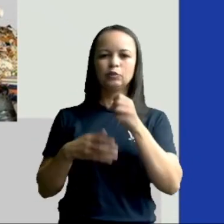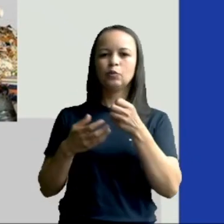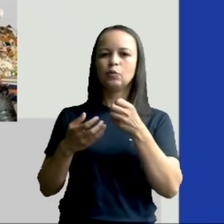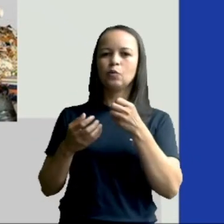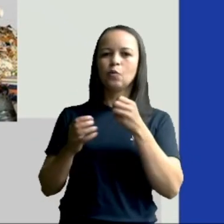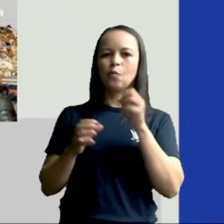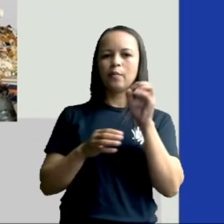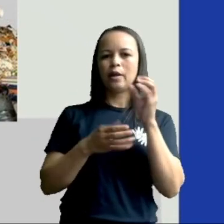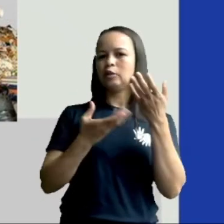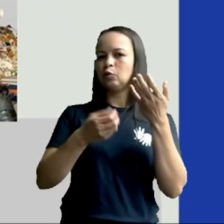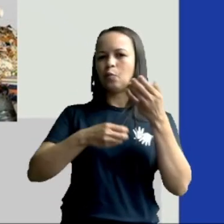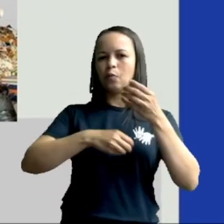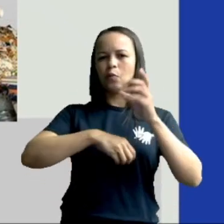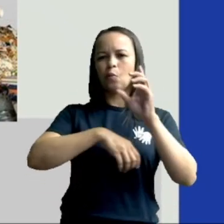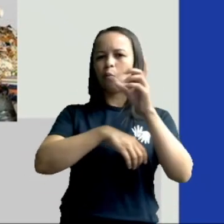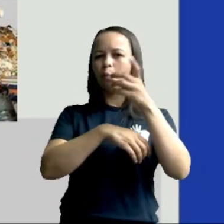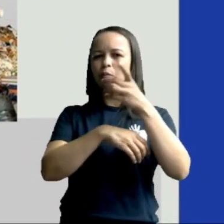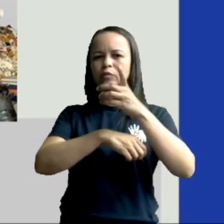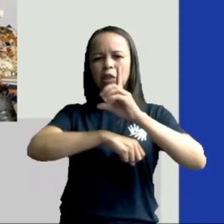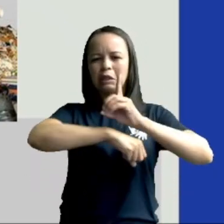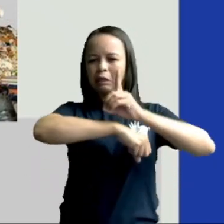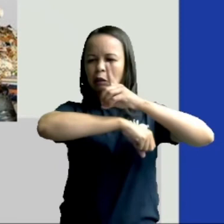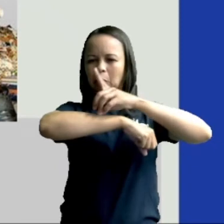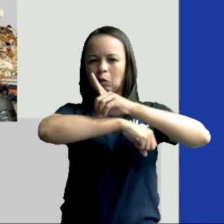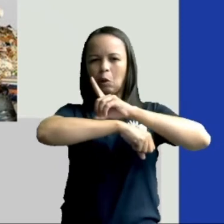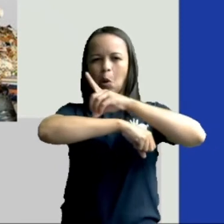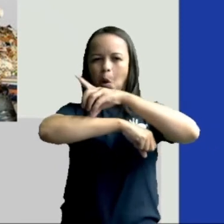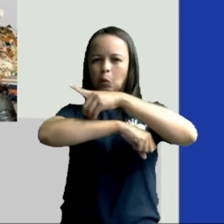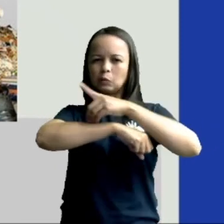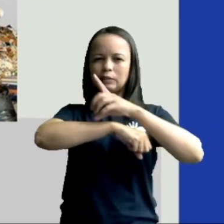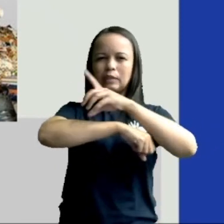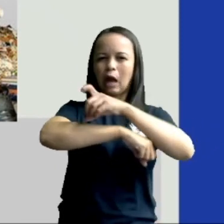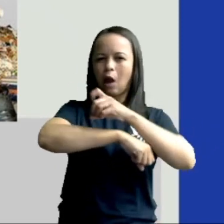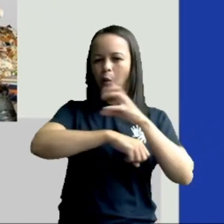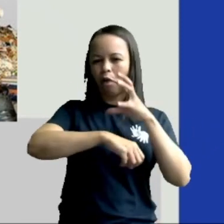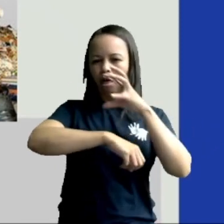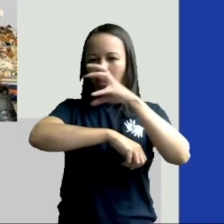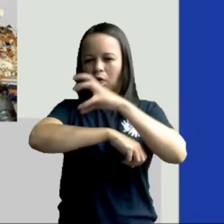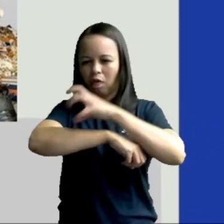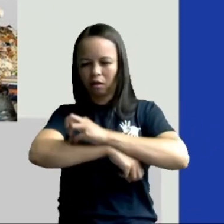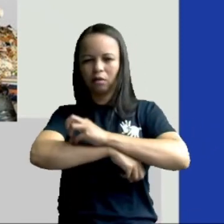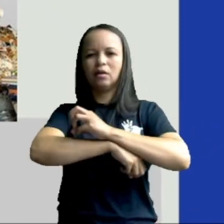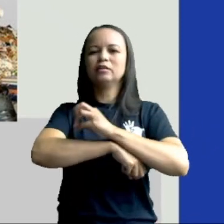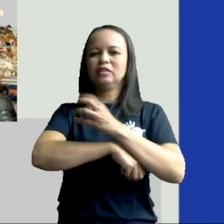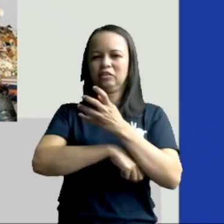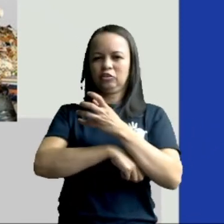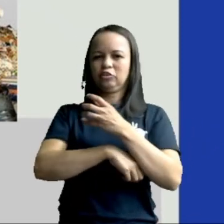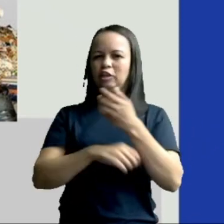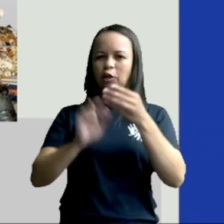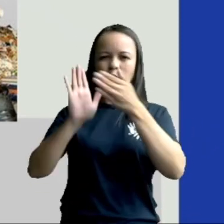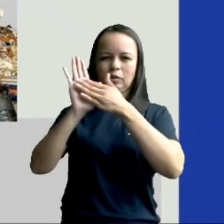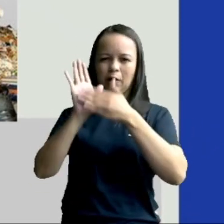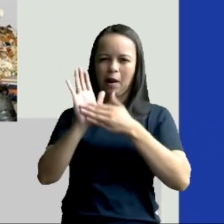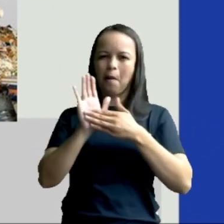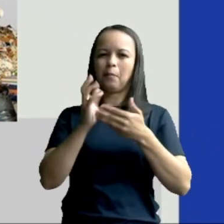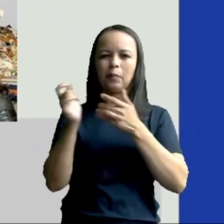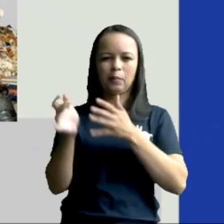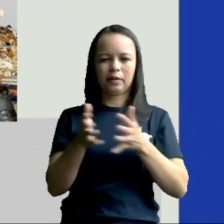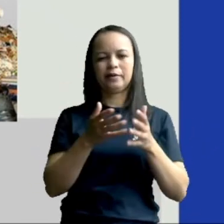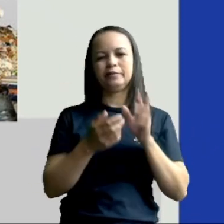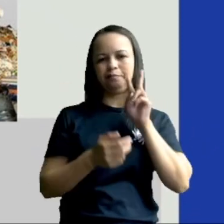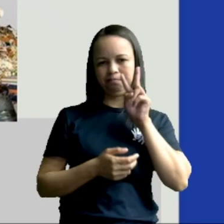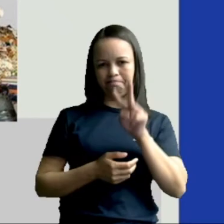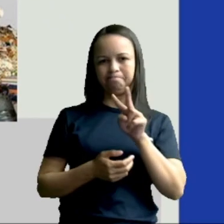um dragão ou por um dinossauro, cheio das mídias, cheio das propagandas, tá vendo?